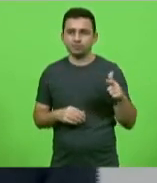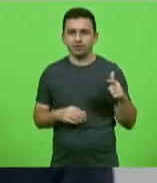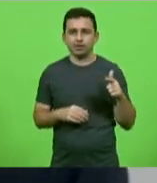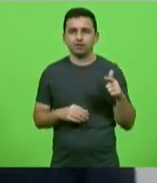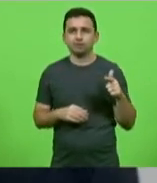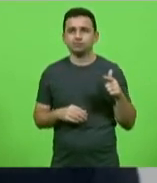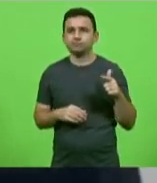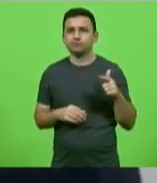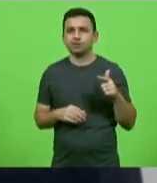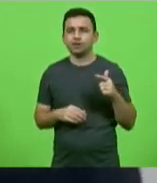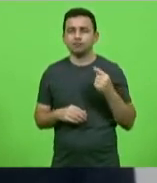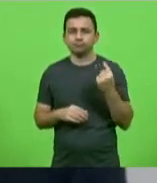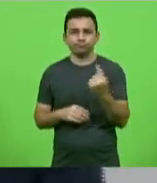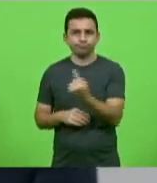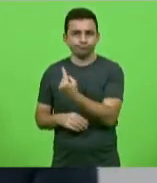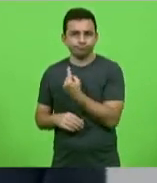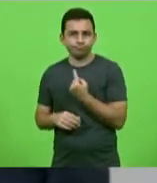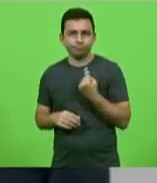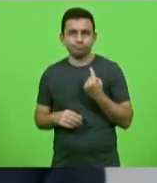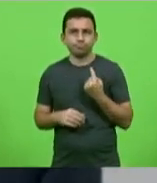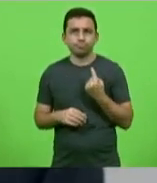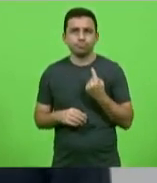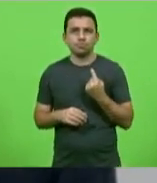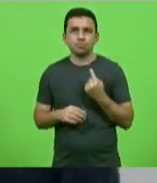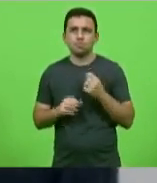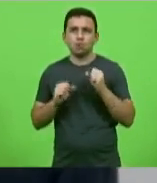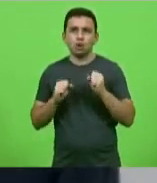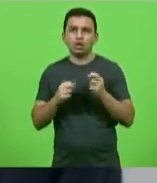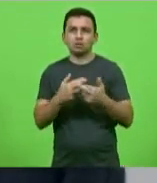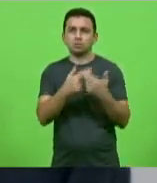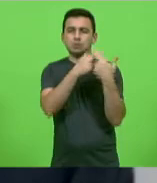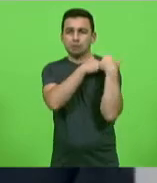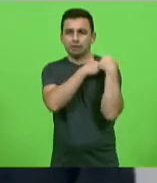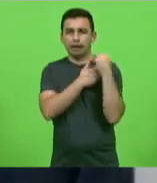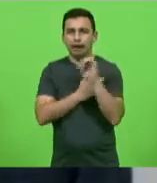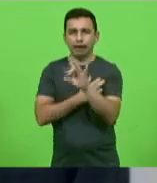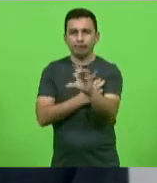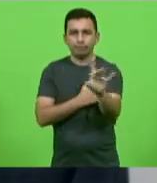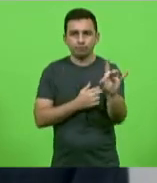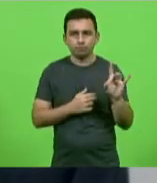qualquer integrante desse tribunal qualquer tipo de responsabilidade.